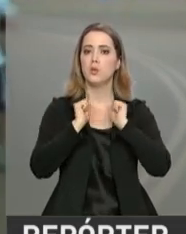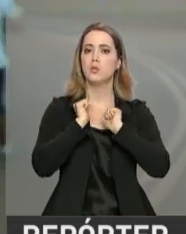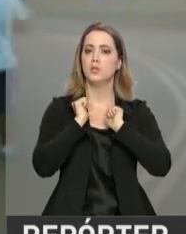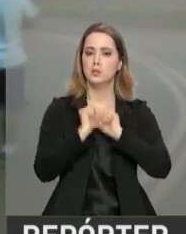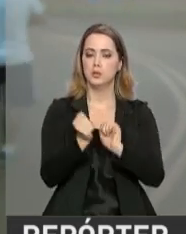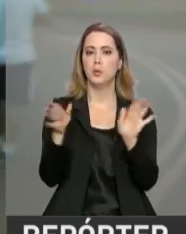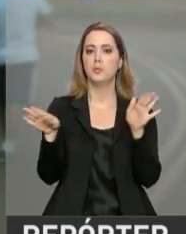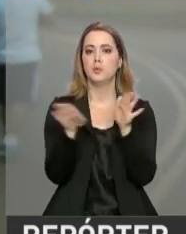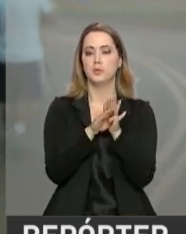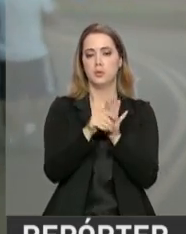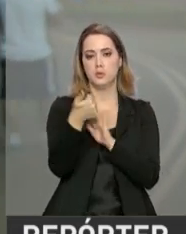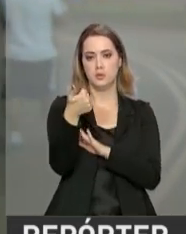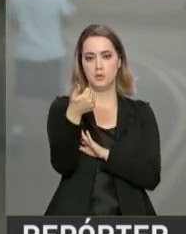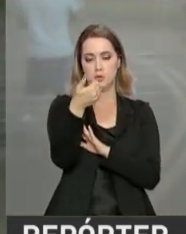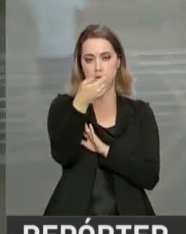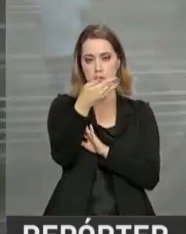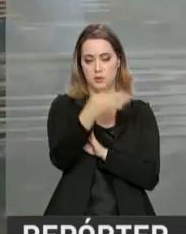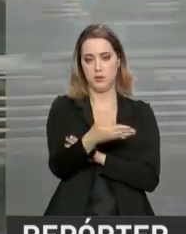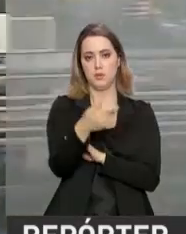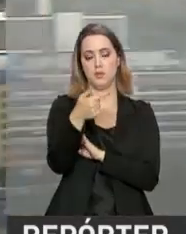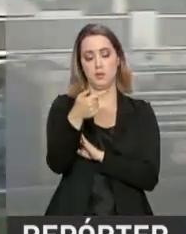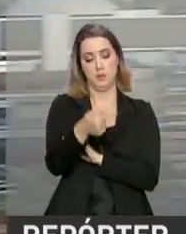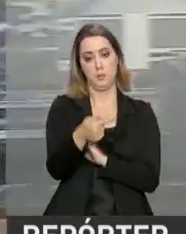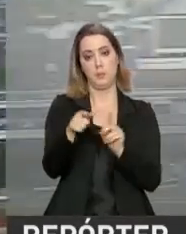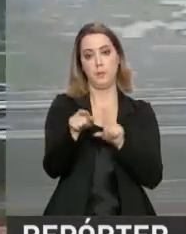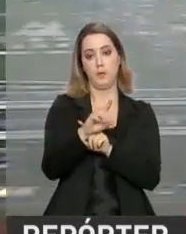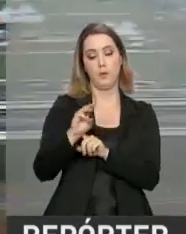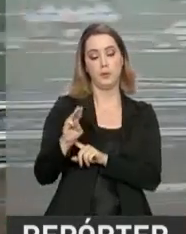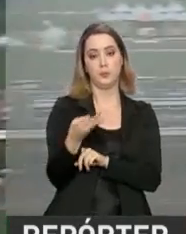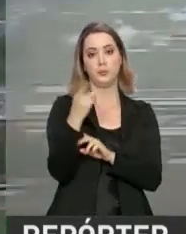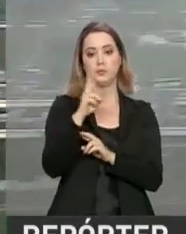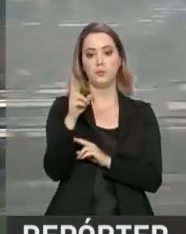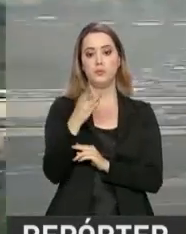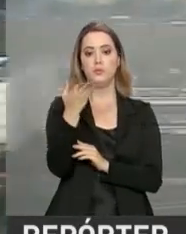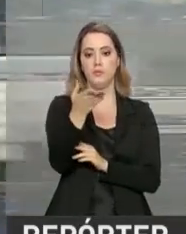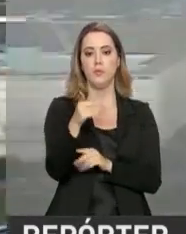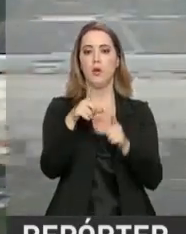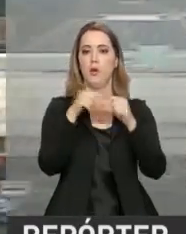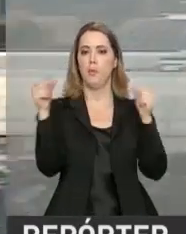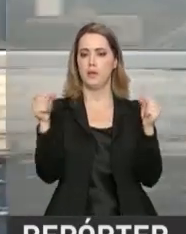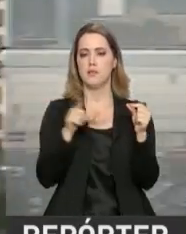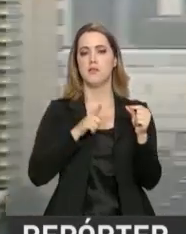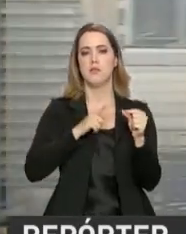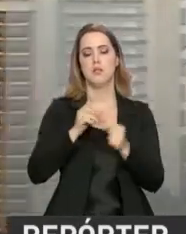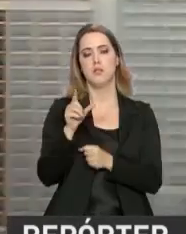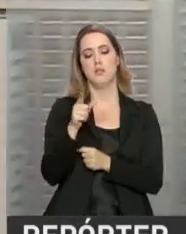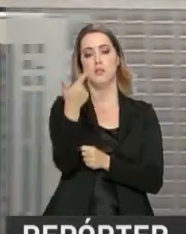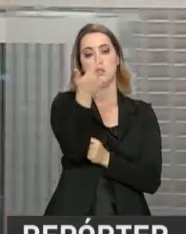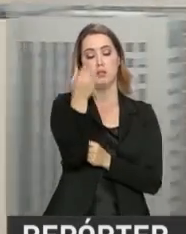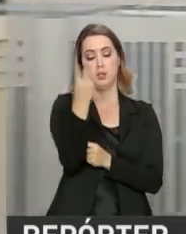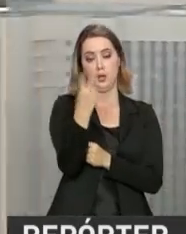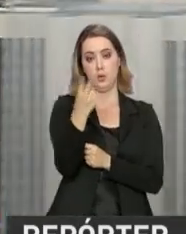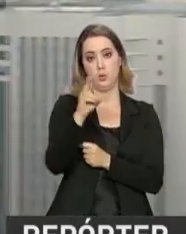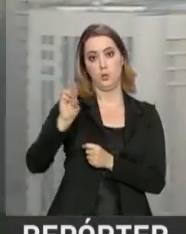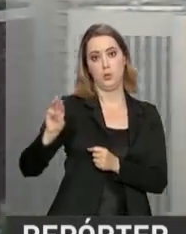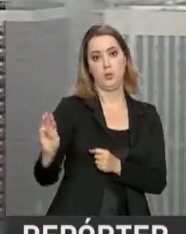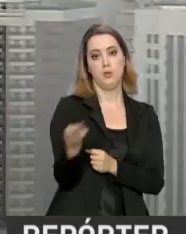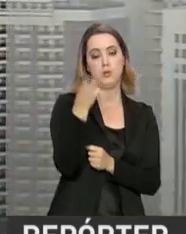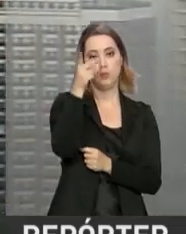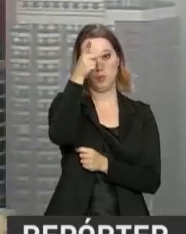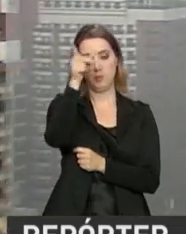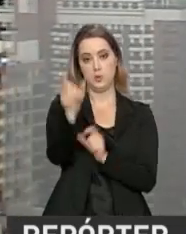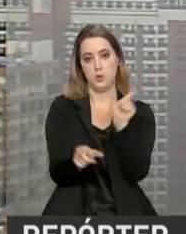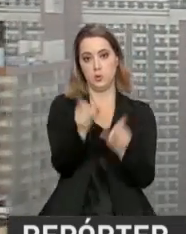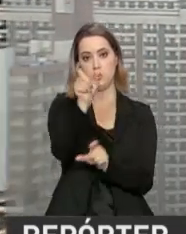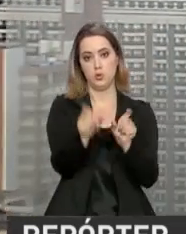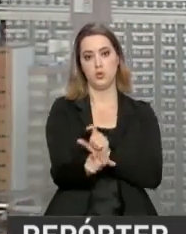a 147 milhões de reais. É como se a cidade de Brasília, que tem 2 milhões e 800 mil habitantes, ficasse